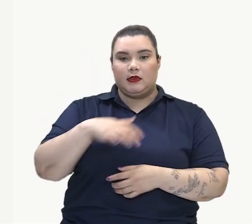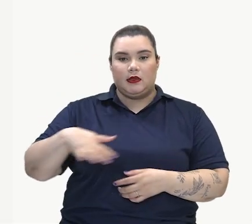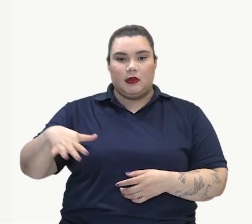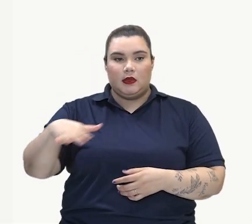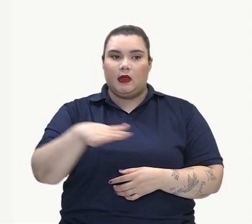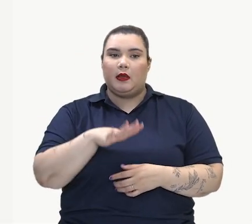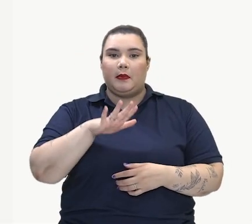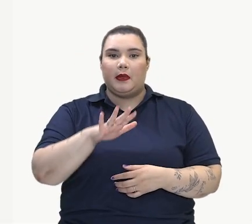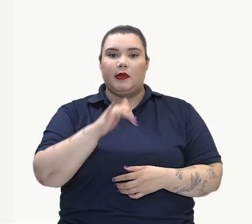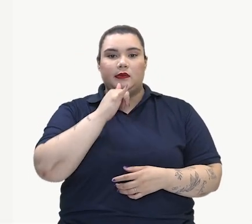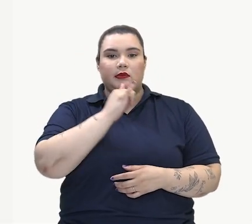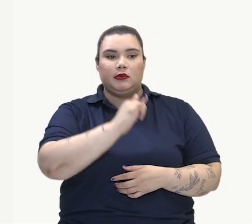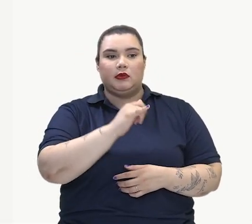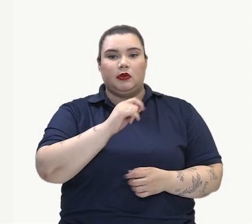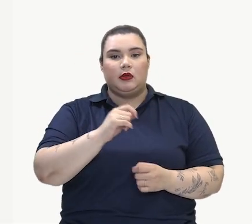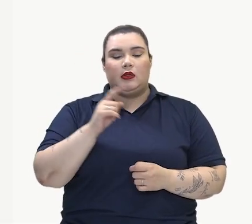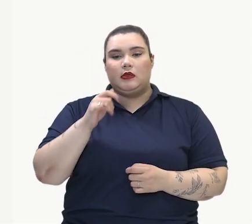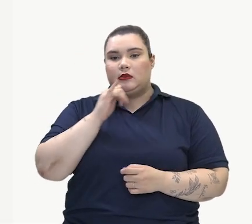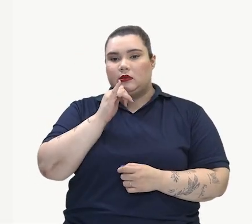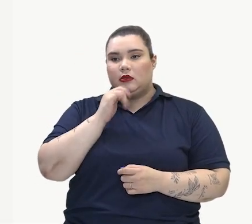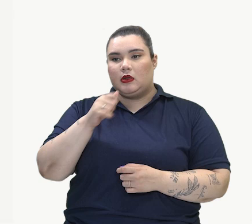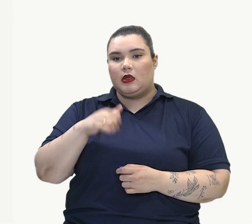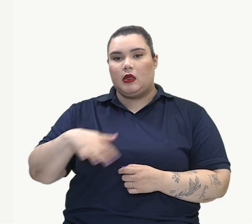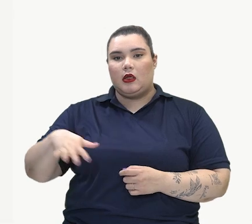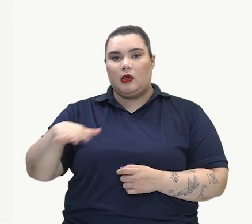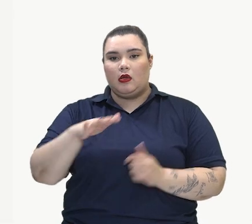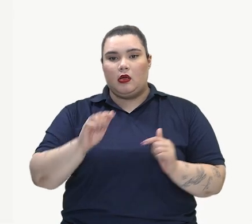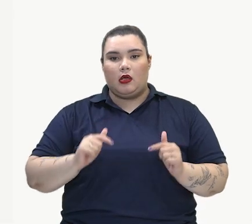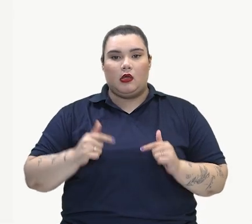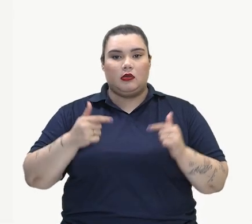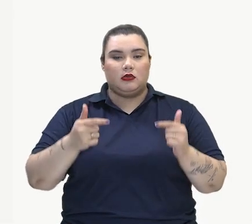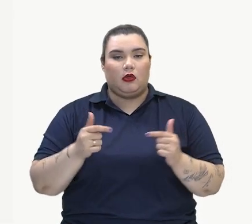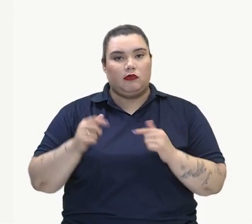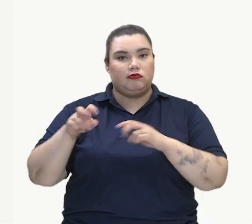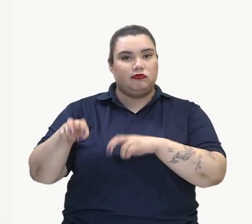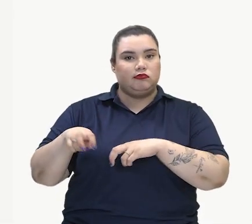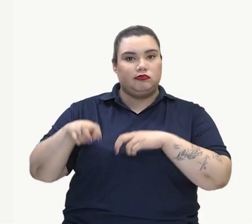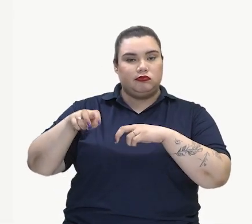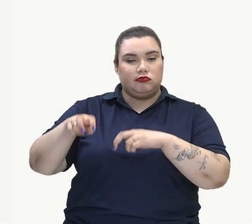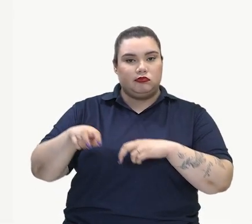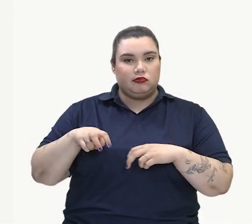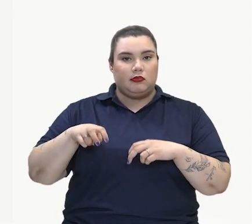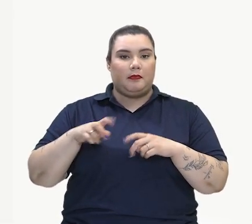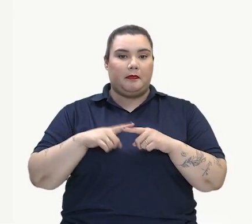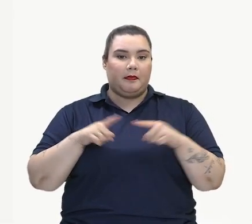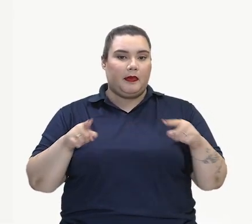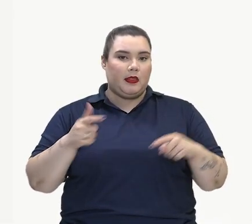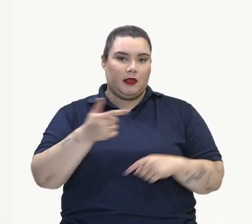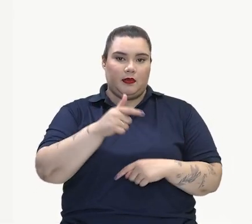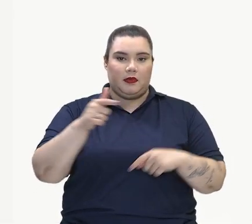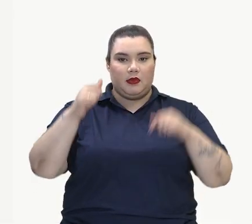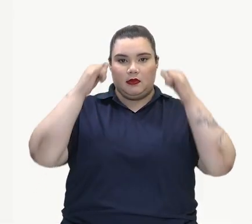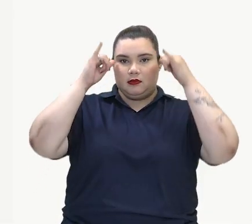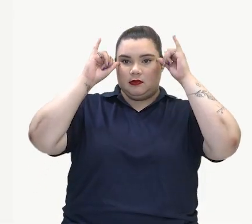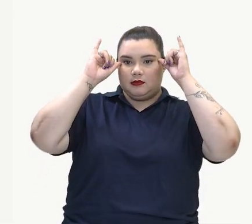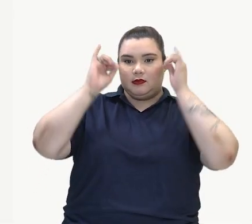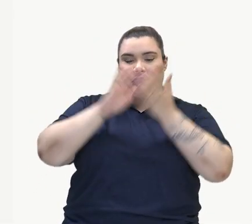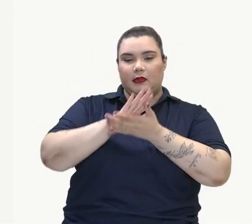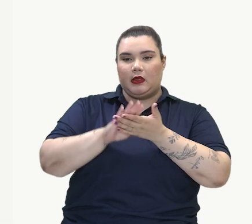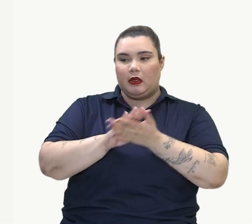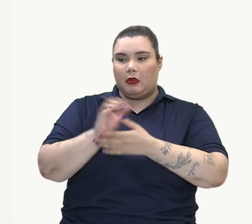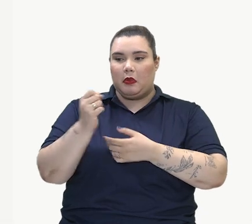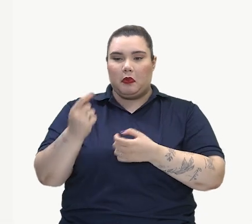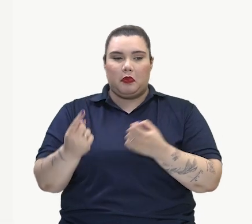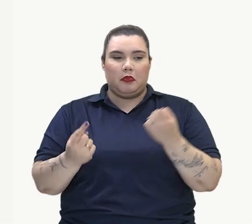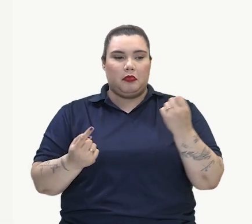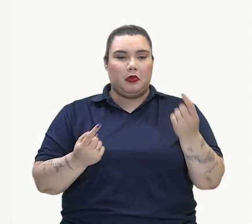é para, por exemplo, a atividade da agropecuária. Mas, às vezes, não tem nem cabeça de gado, às vezes tem 1 ou 2 cabeças de gado.